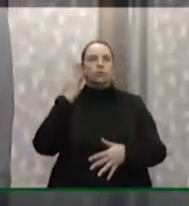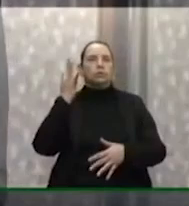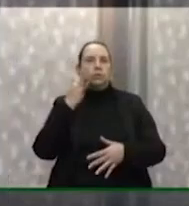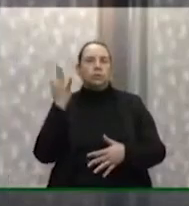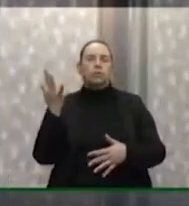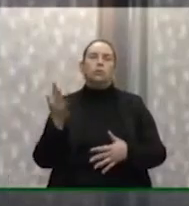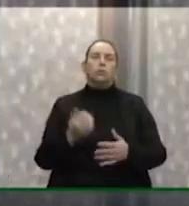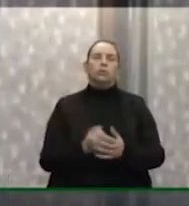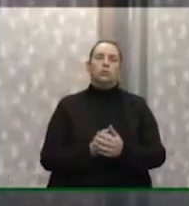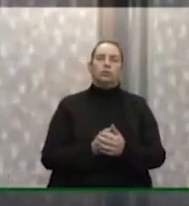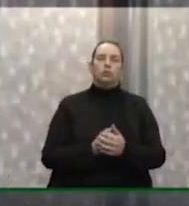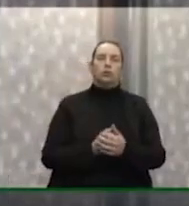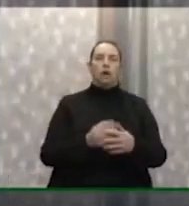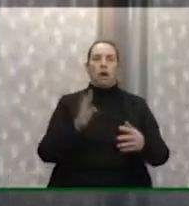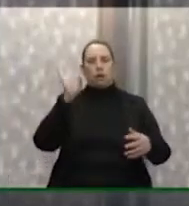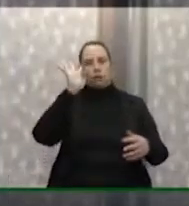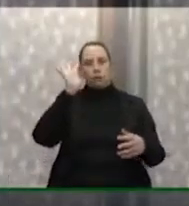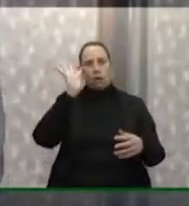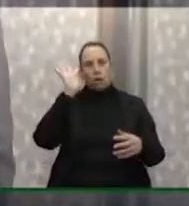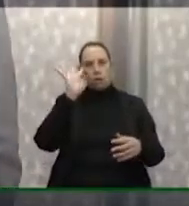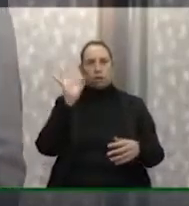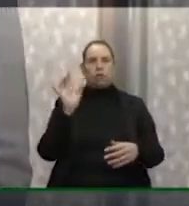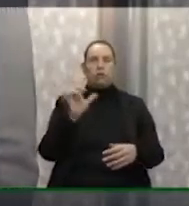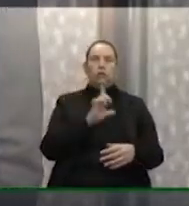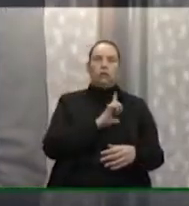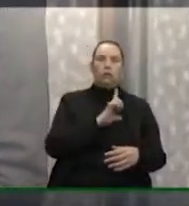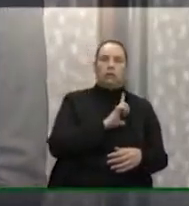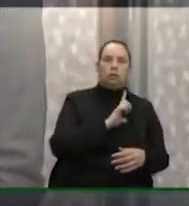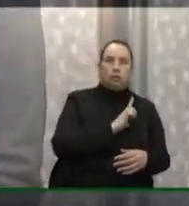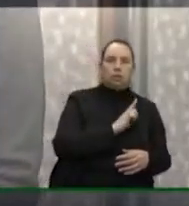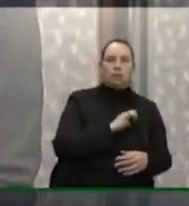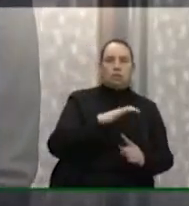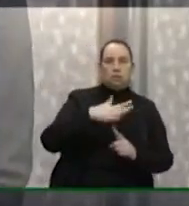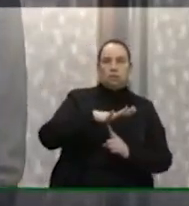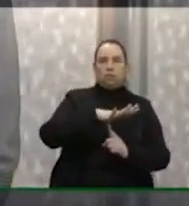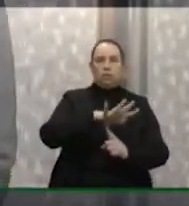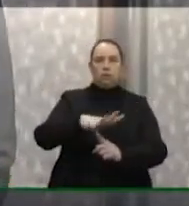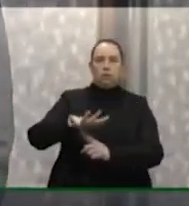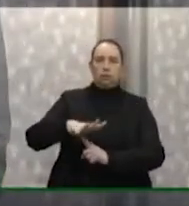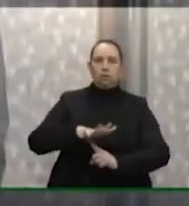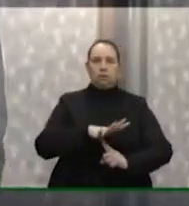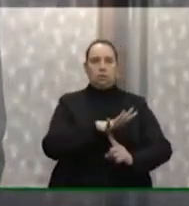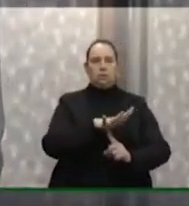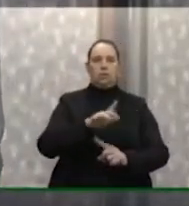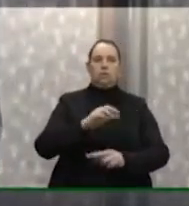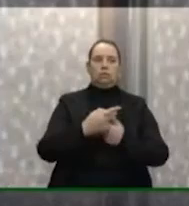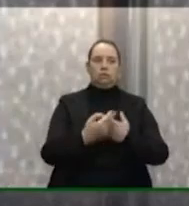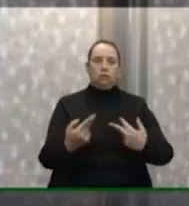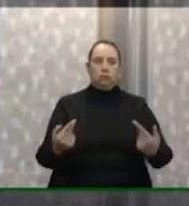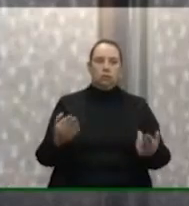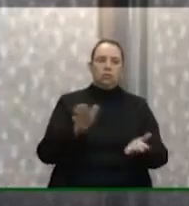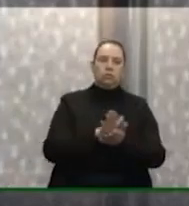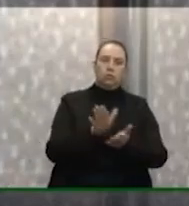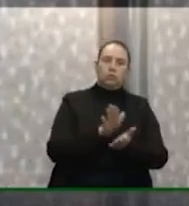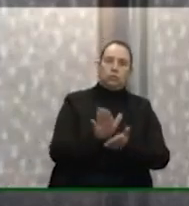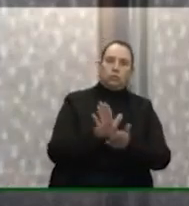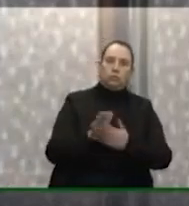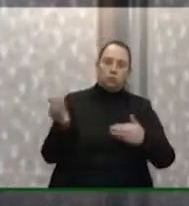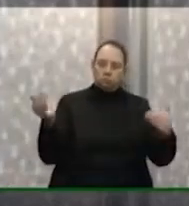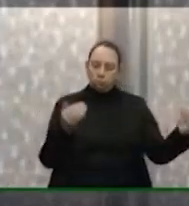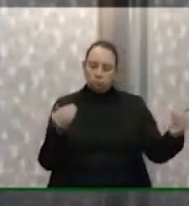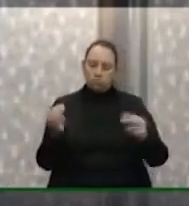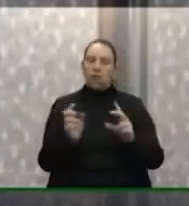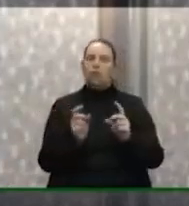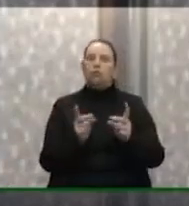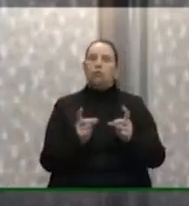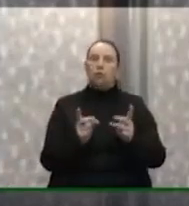nas quartas-feiras quando tinha feira aqui acho que hoje não temos a vários produtores viam manens vendem aqui produtos sem